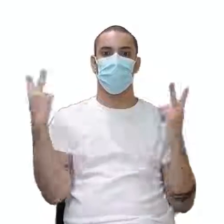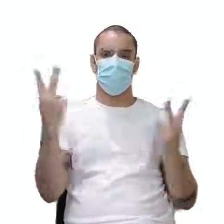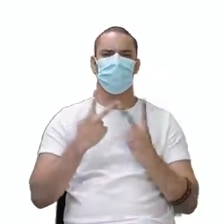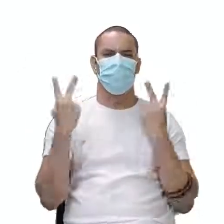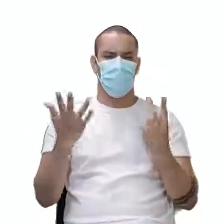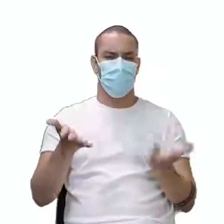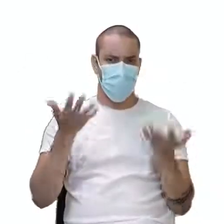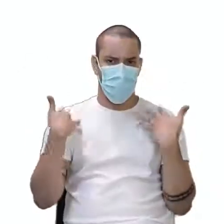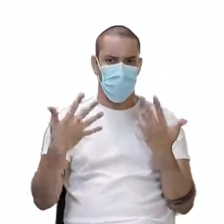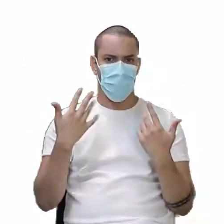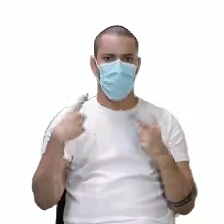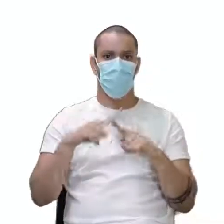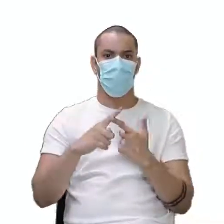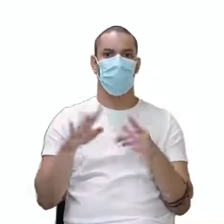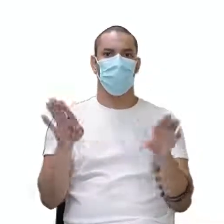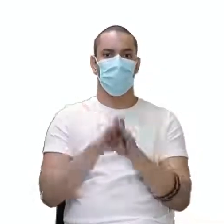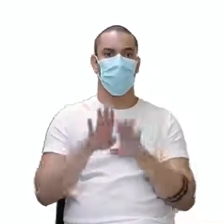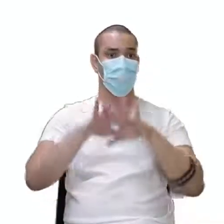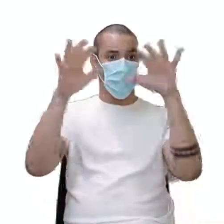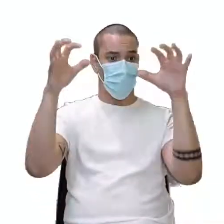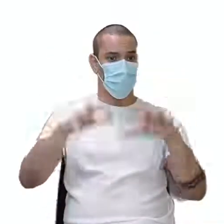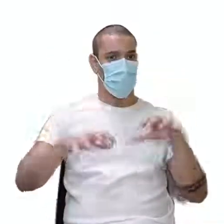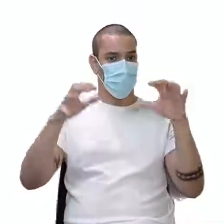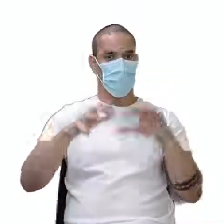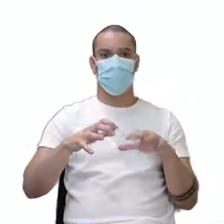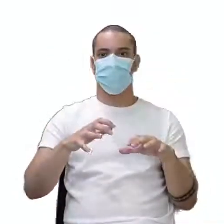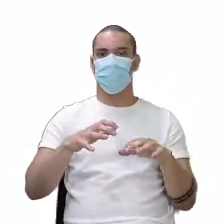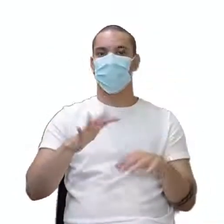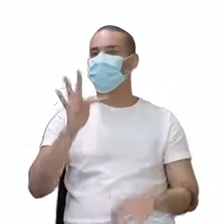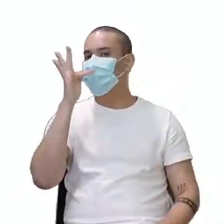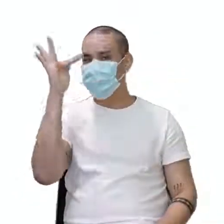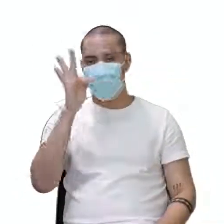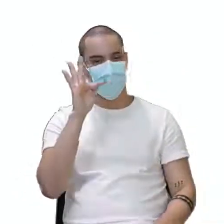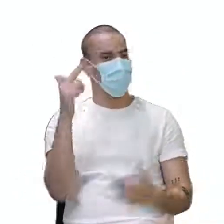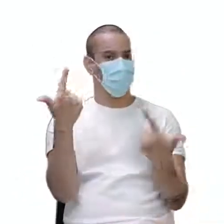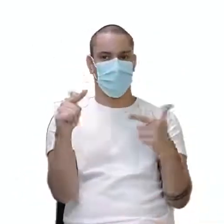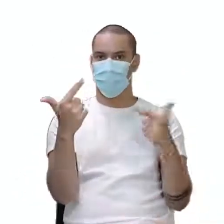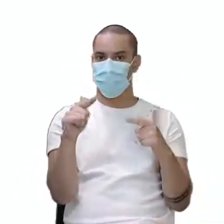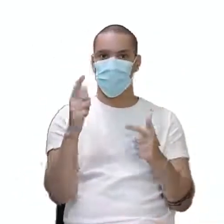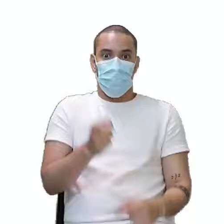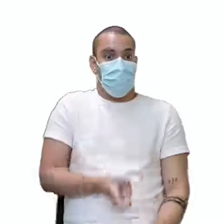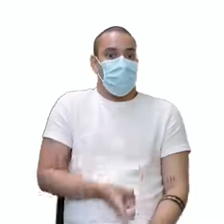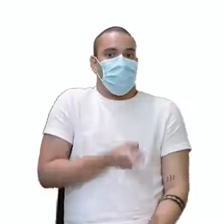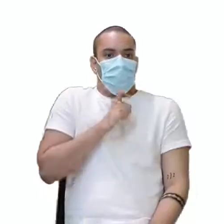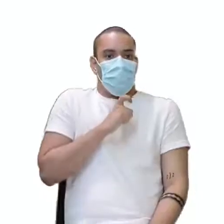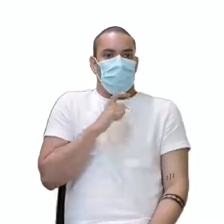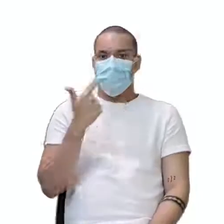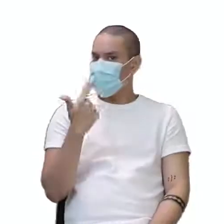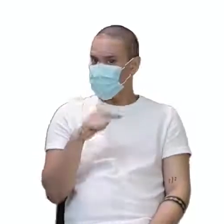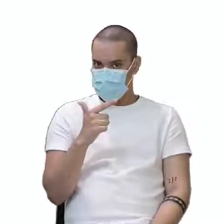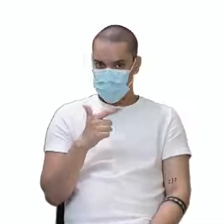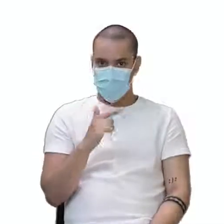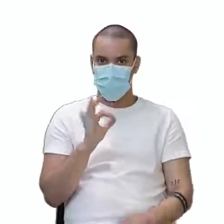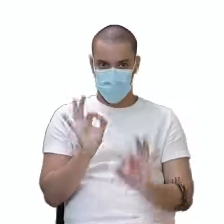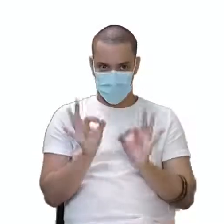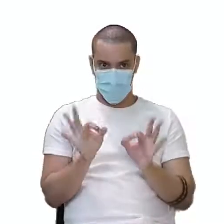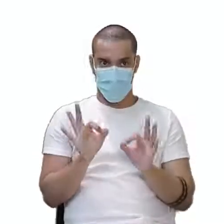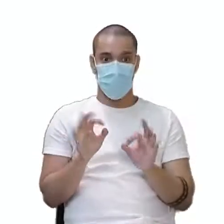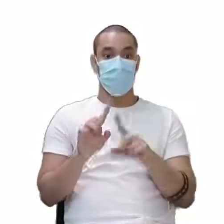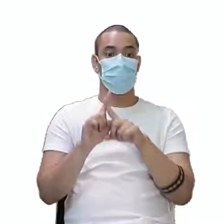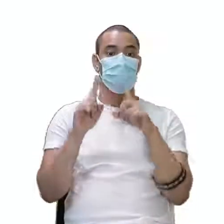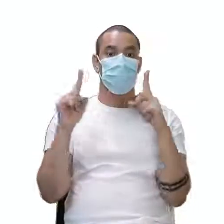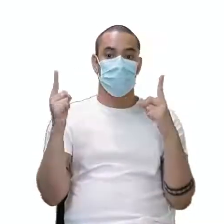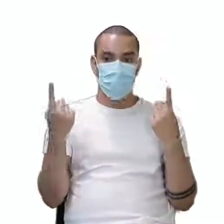e inverno bem definidos. Primavera, outono, a gente não tem essas fases tão marcadas, né? Mas a gente tem.